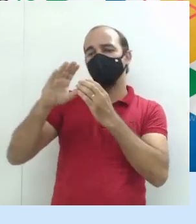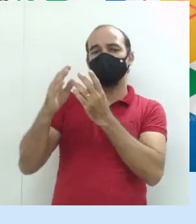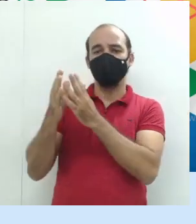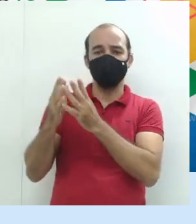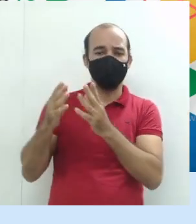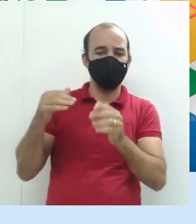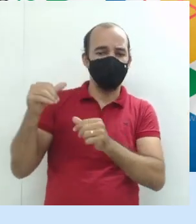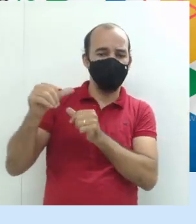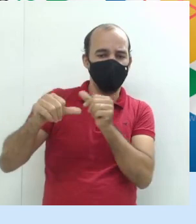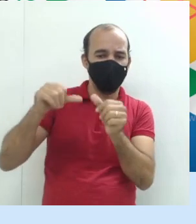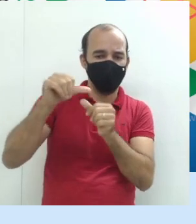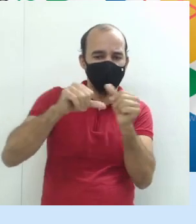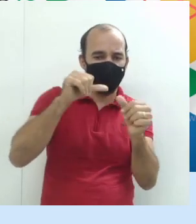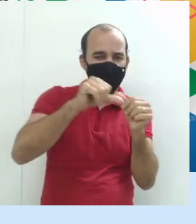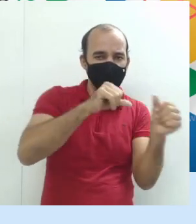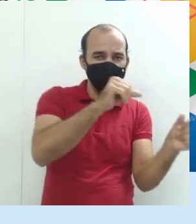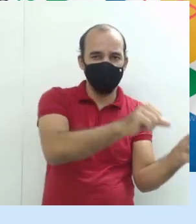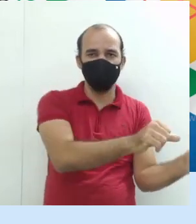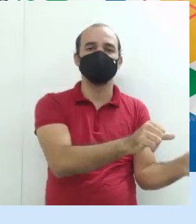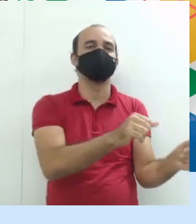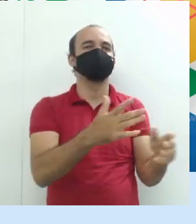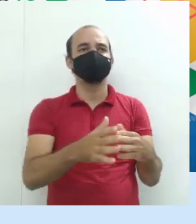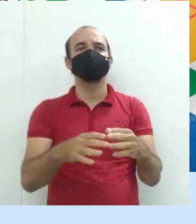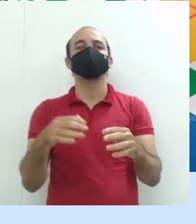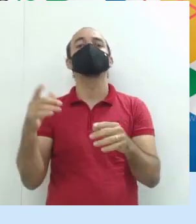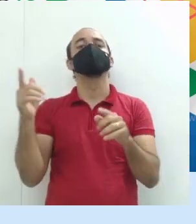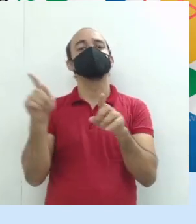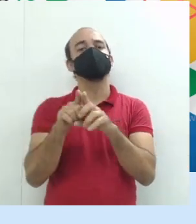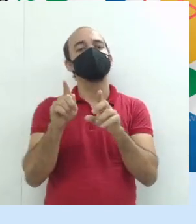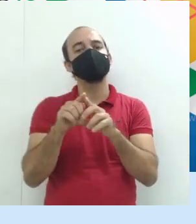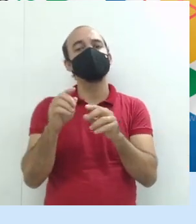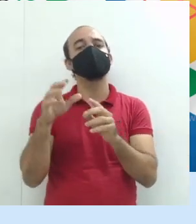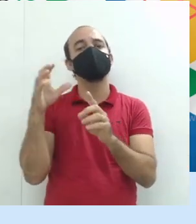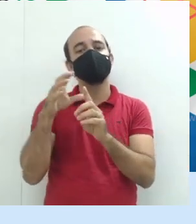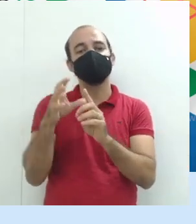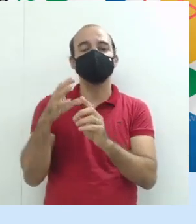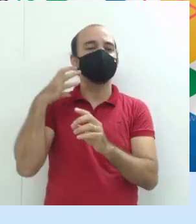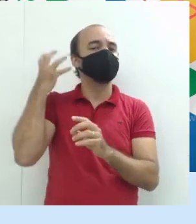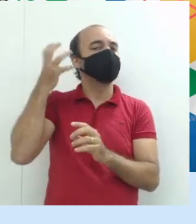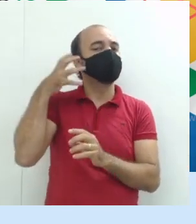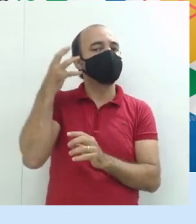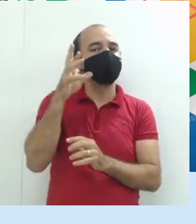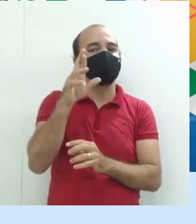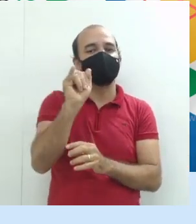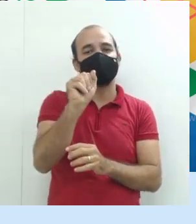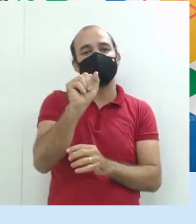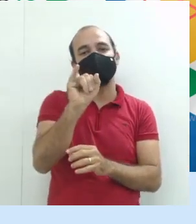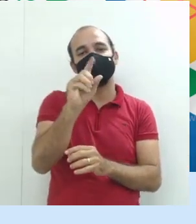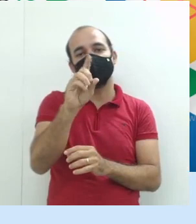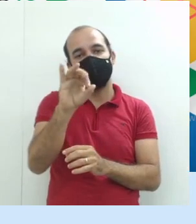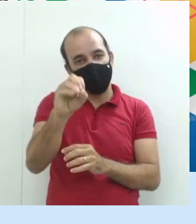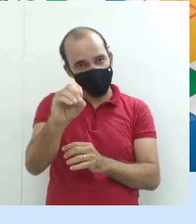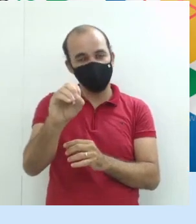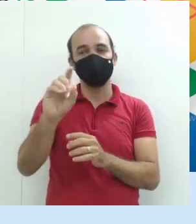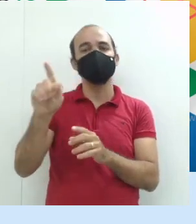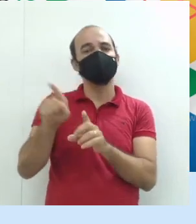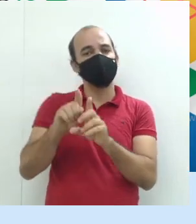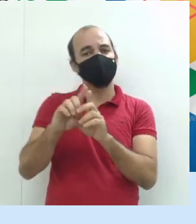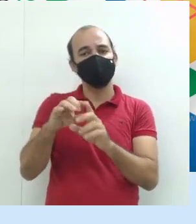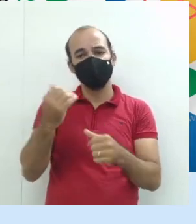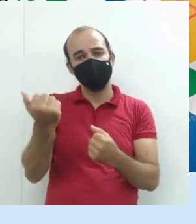roupagem e se transforma com o surgimento do rádio. Ela se populariza com as novas tecnologias e suportes